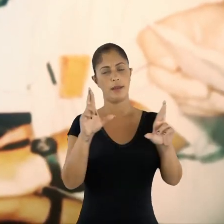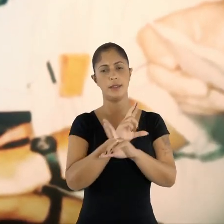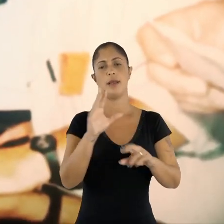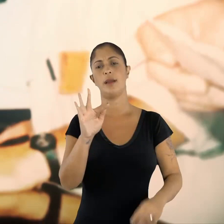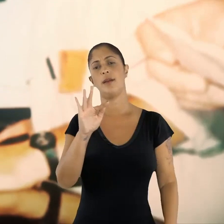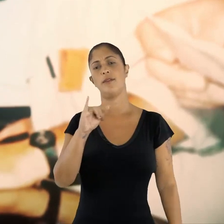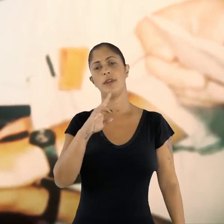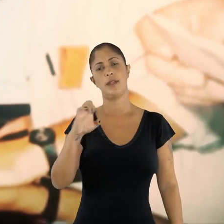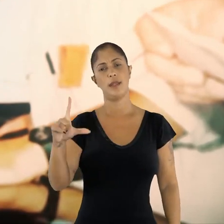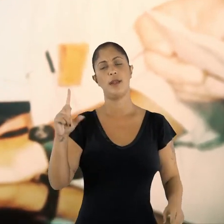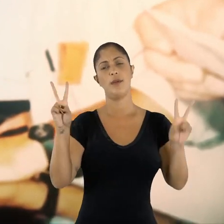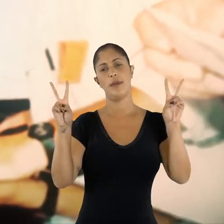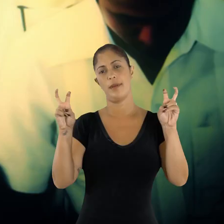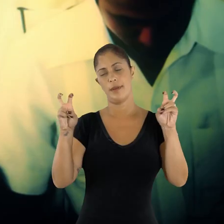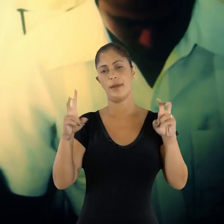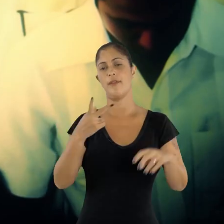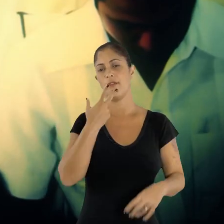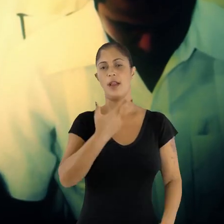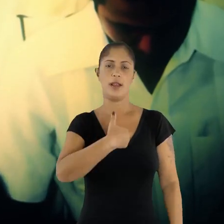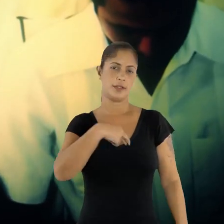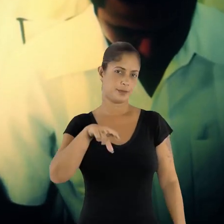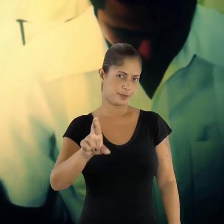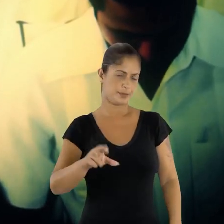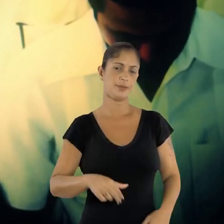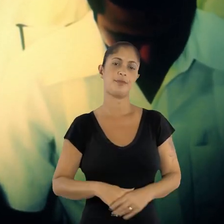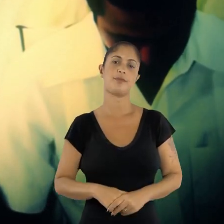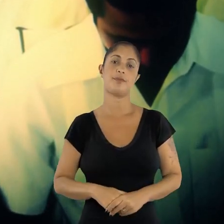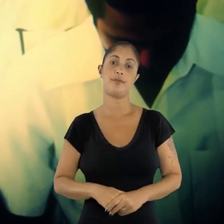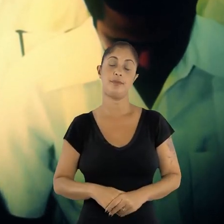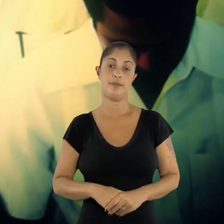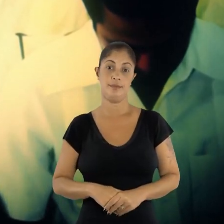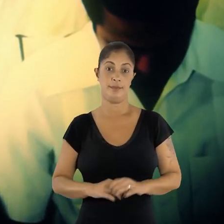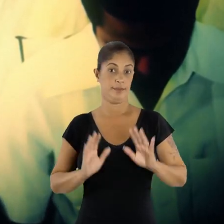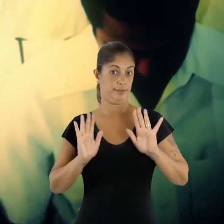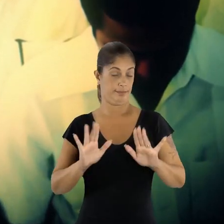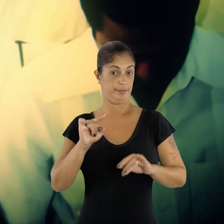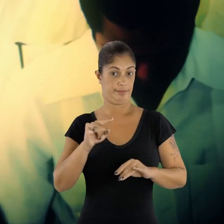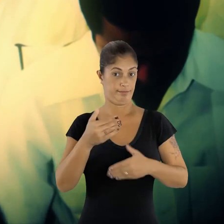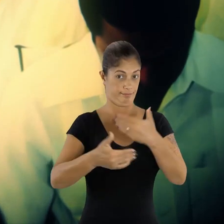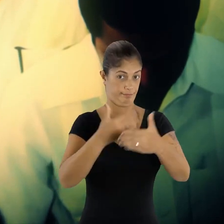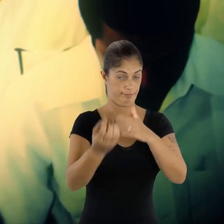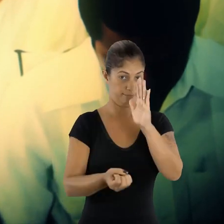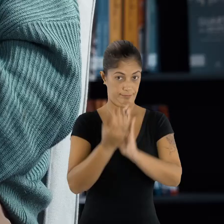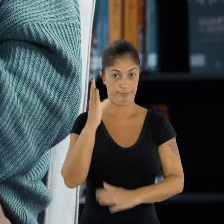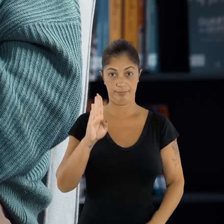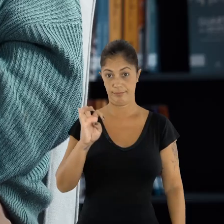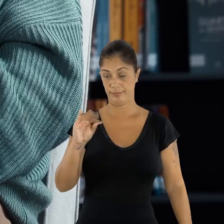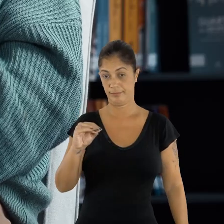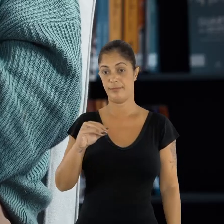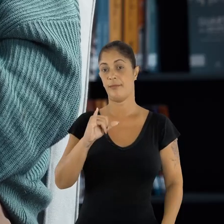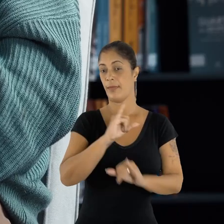de uma relação com o Fidel, em torno do tema Fidel e a religião, né? E na esteira dessa construção, o